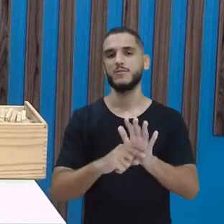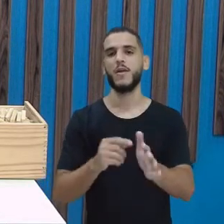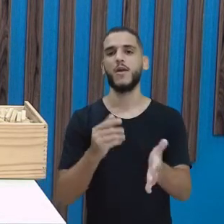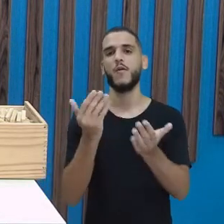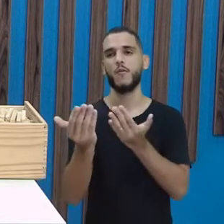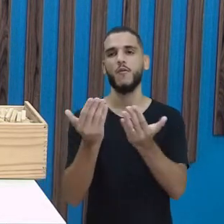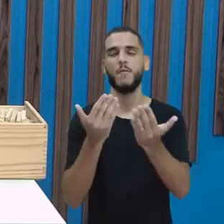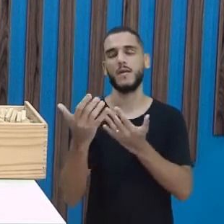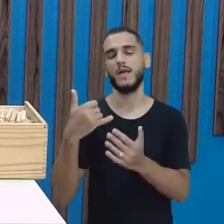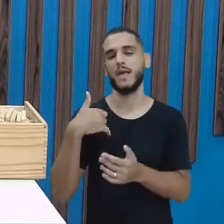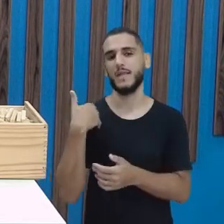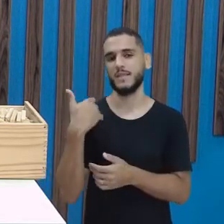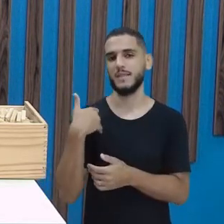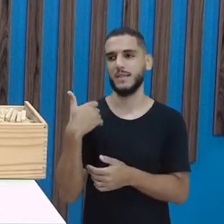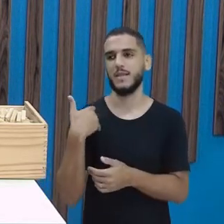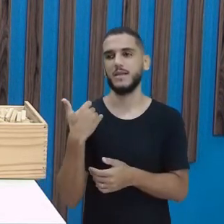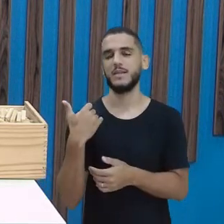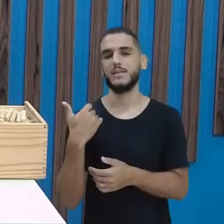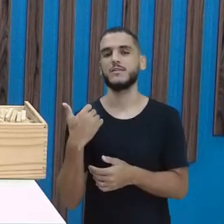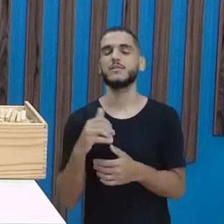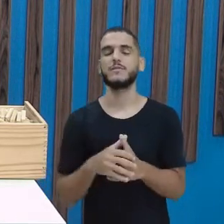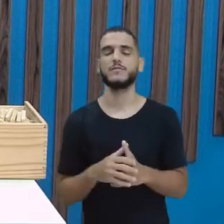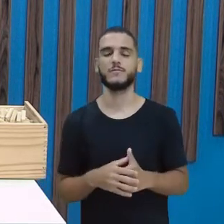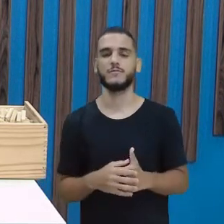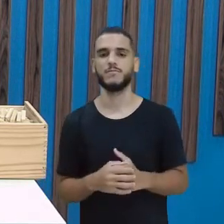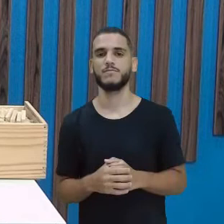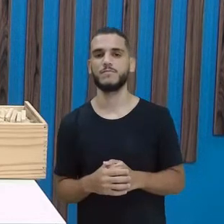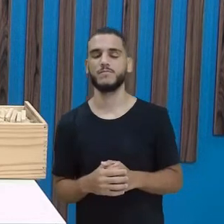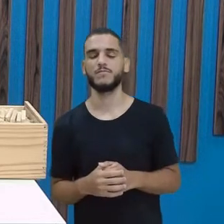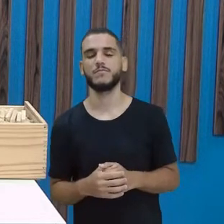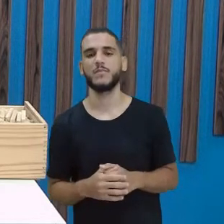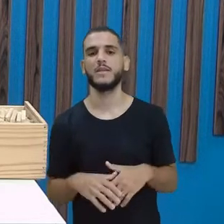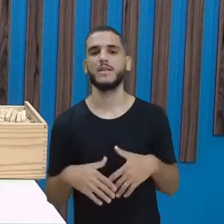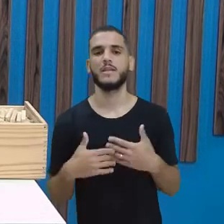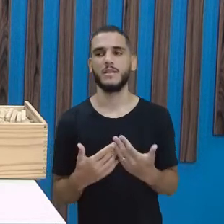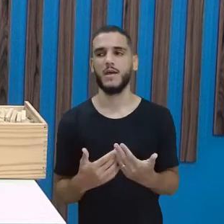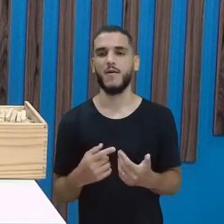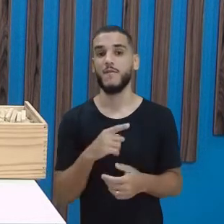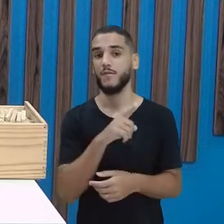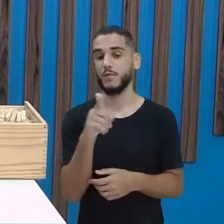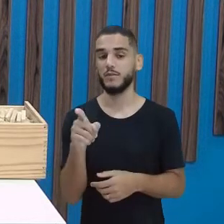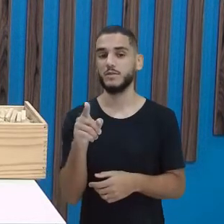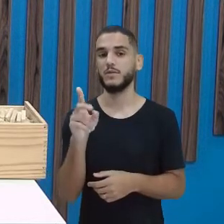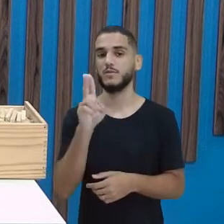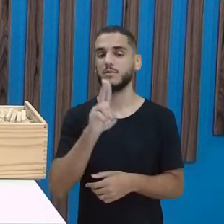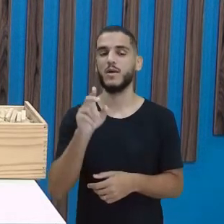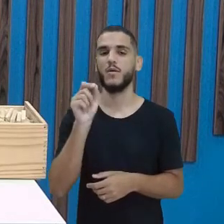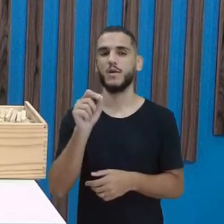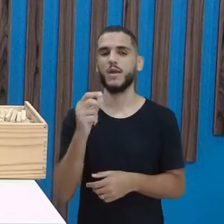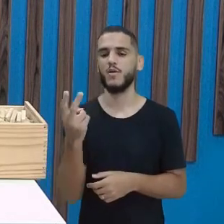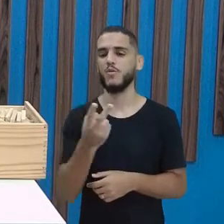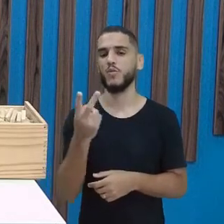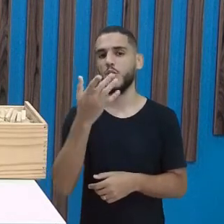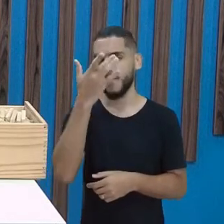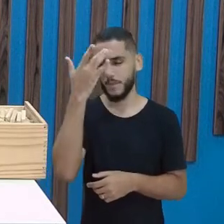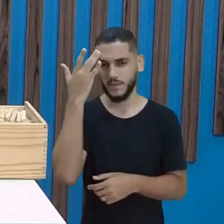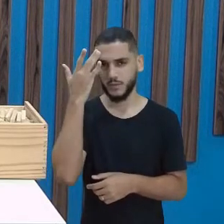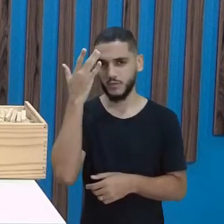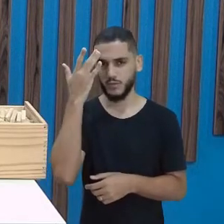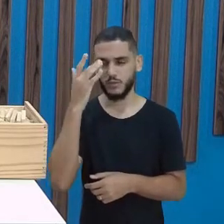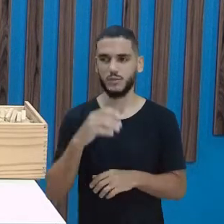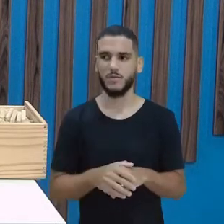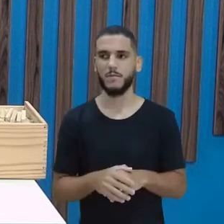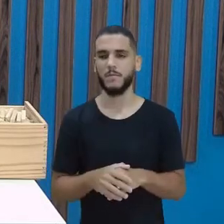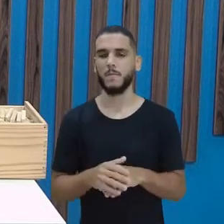comparando as idades de um e de outra pessoa. Vocês, no caso, vão ter que pegar 2 pessoas por vez, tá